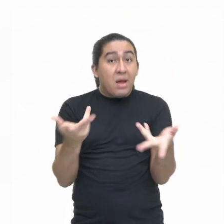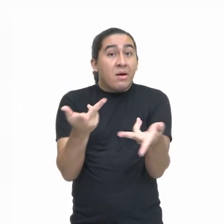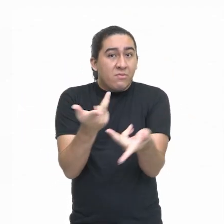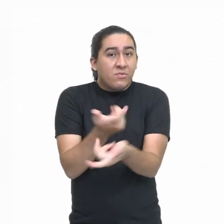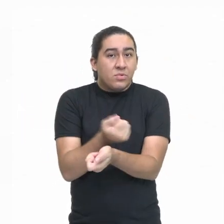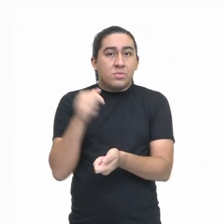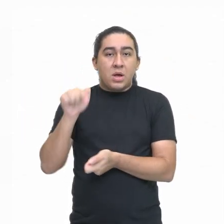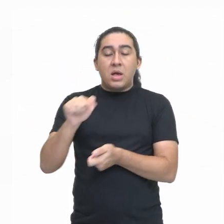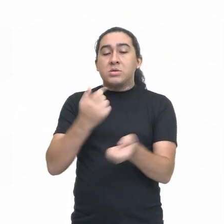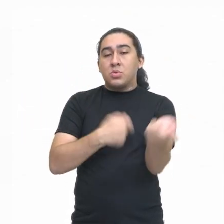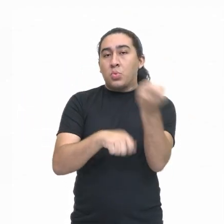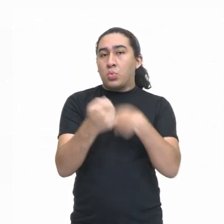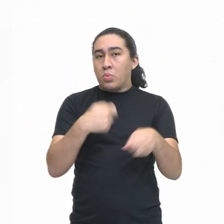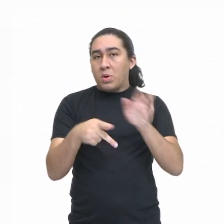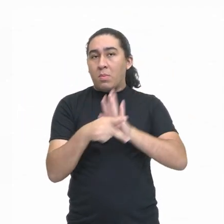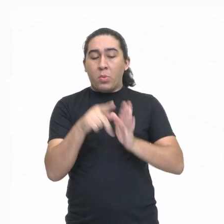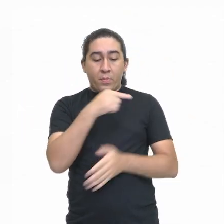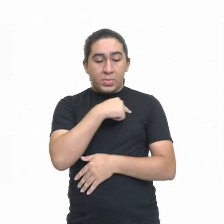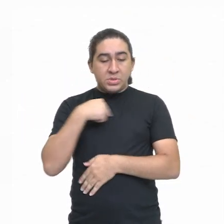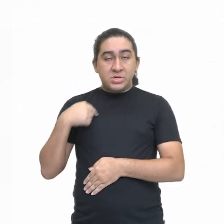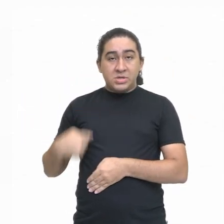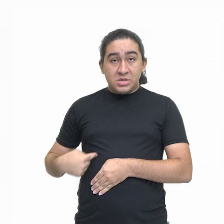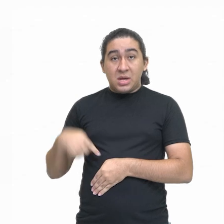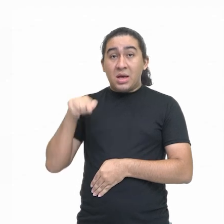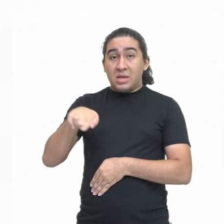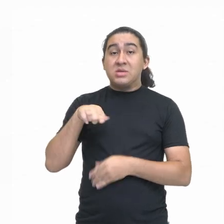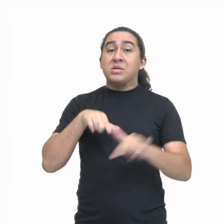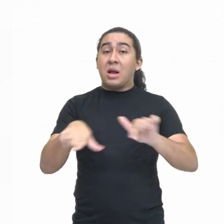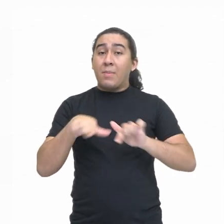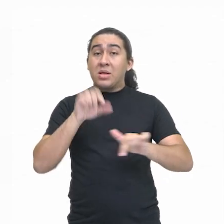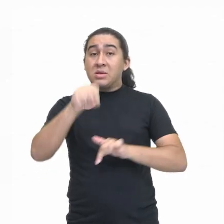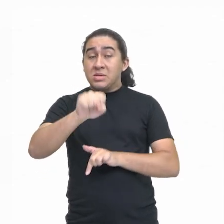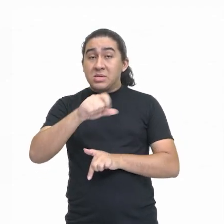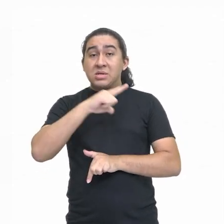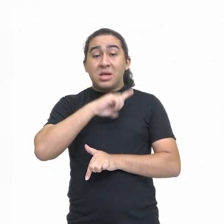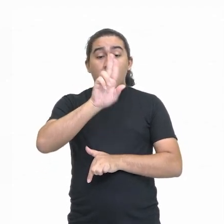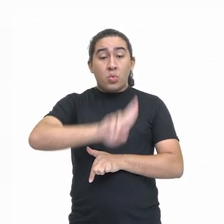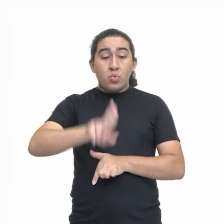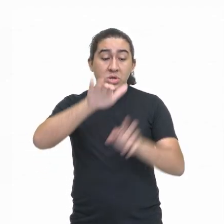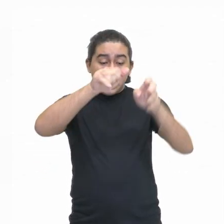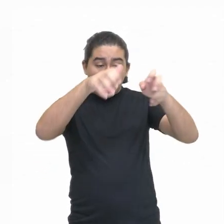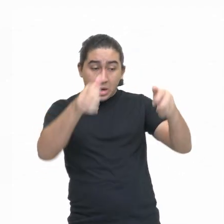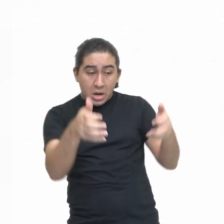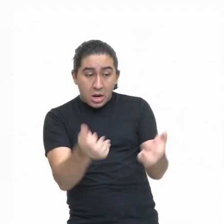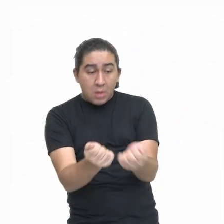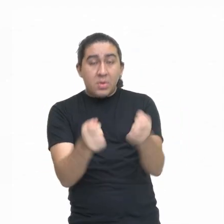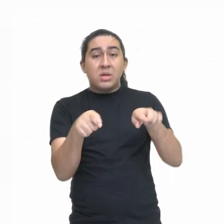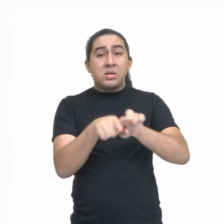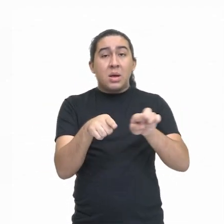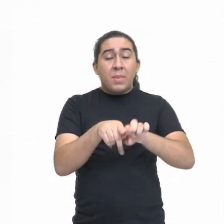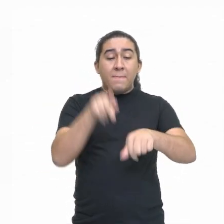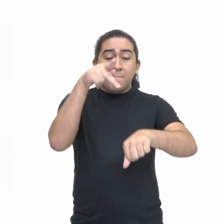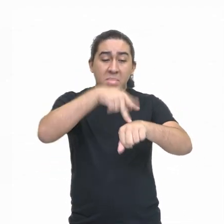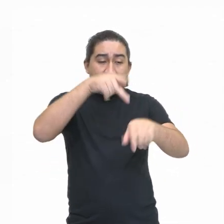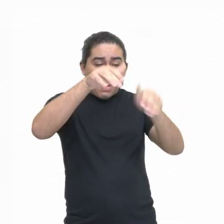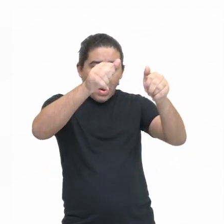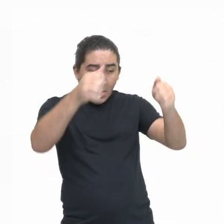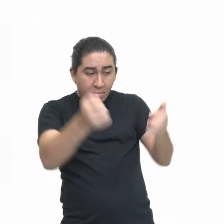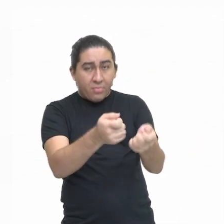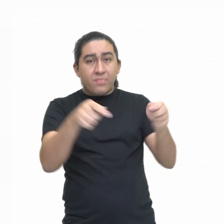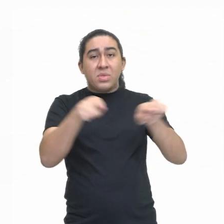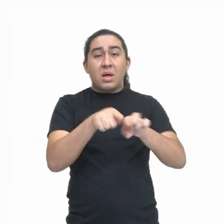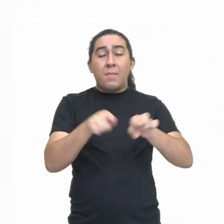da China antiga, né, eles trabalharam muito com a cerâmica, com a porcelana, metais